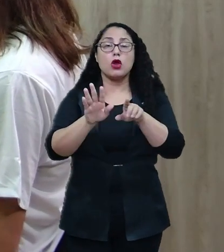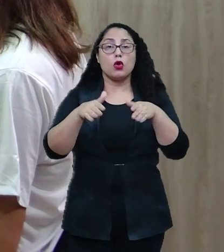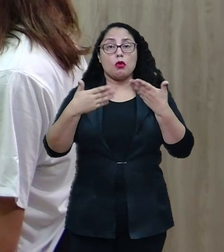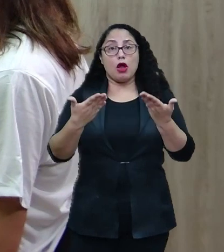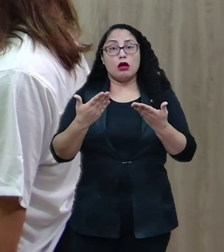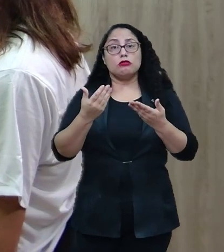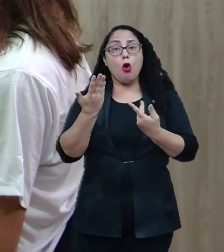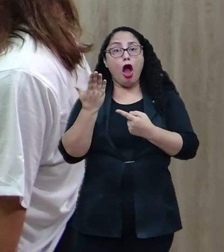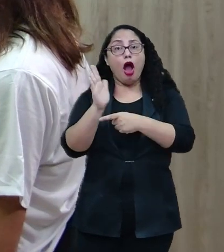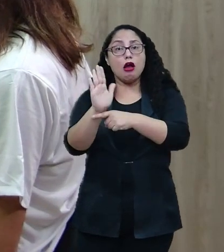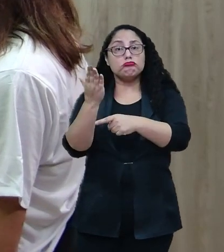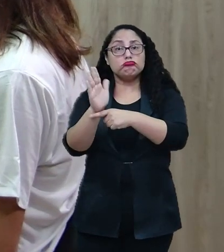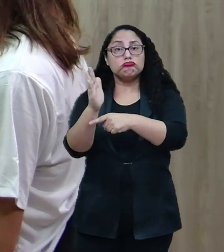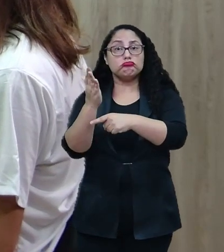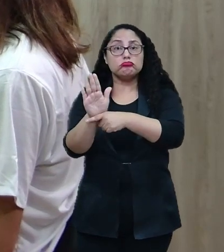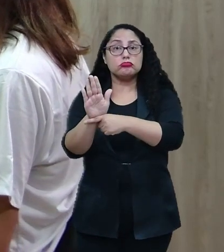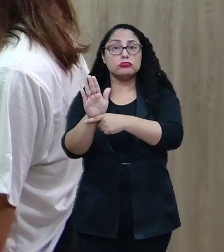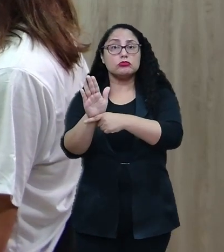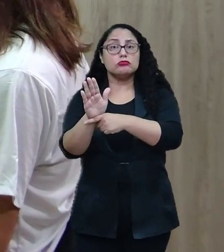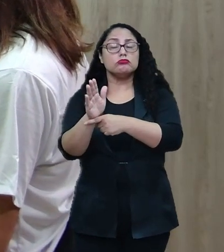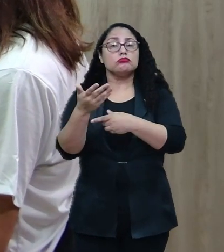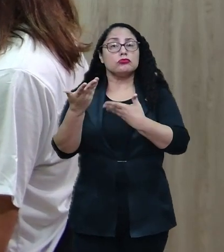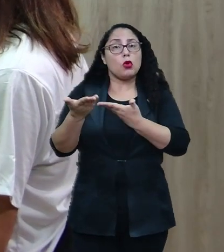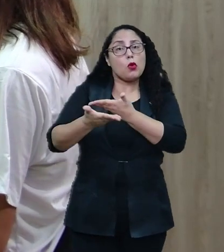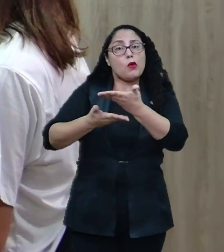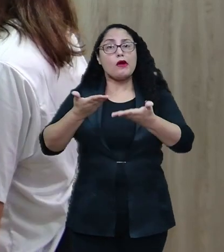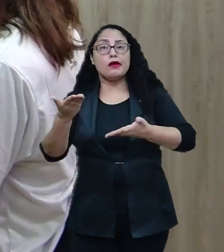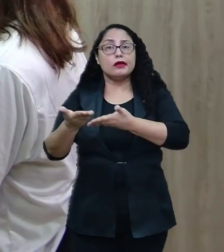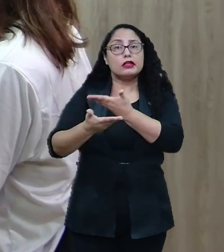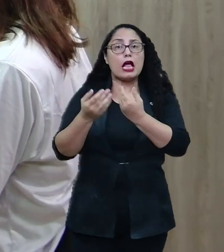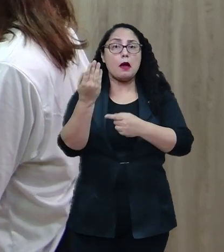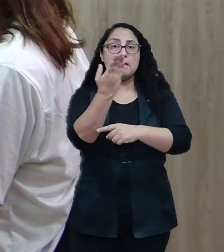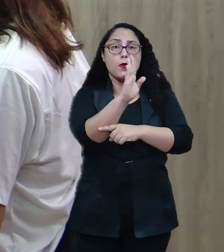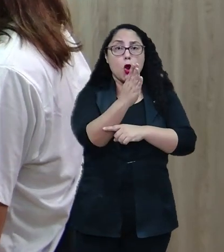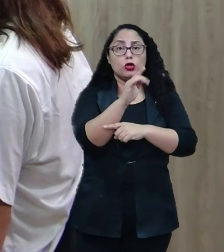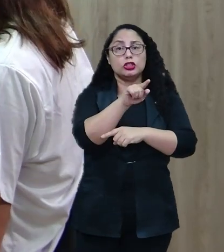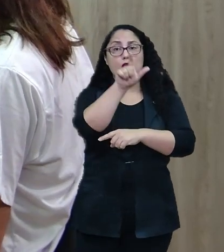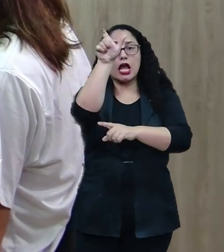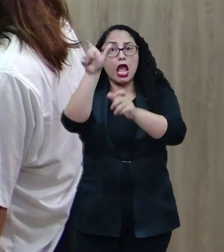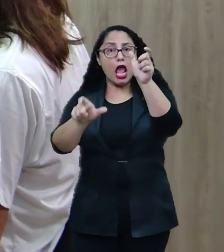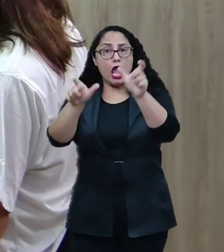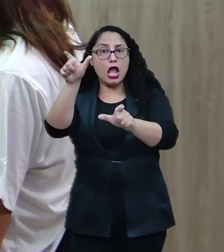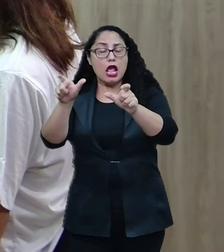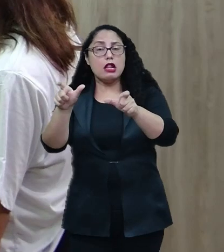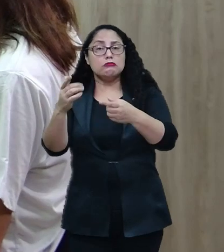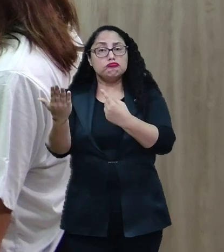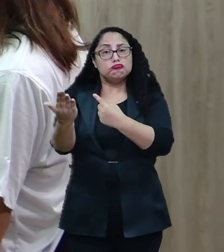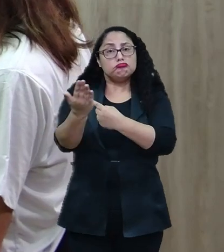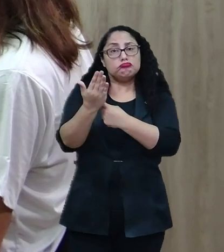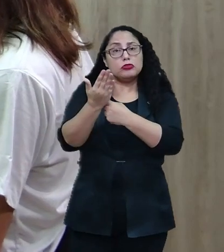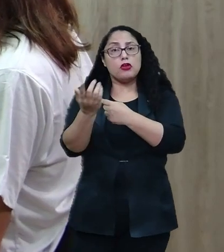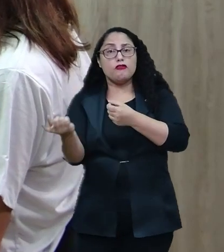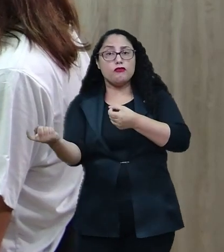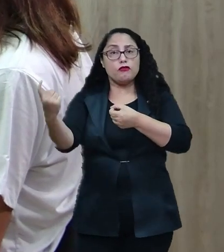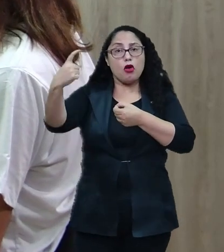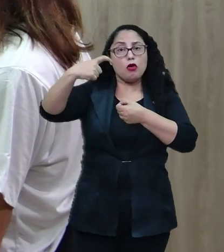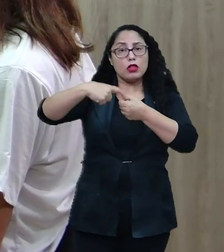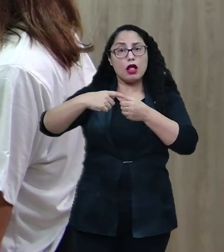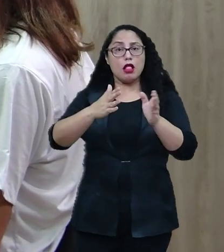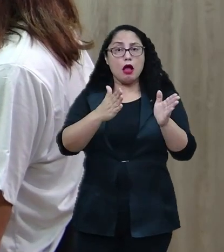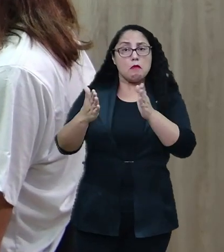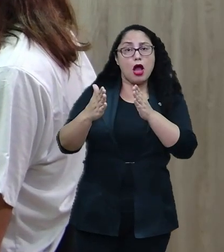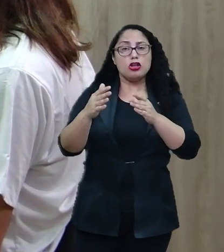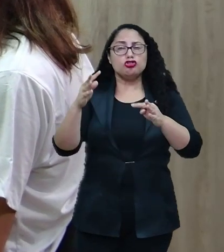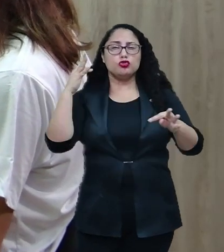enquanto eu contribuía lá com essa parte da biologia, eles, né, devolviam nessa parte